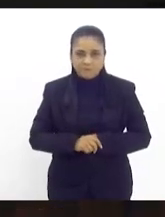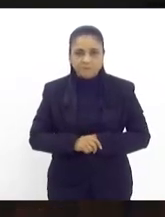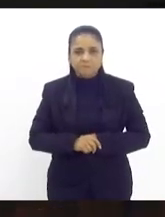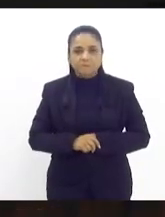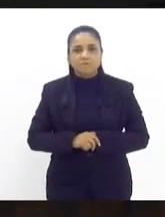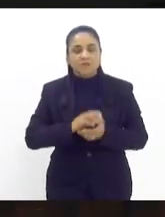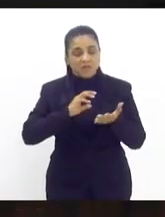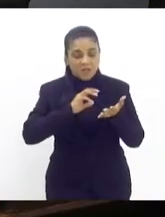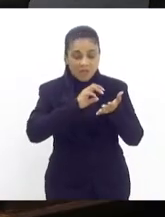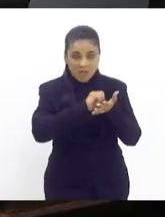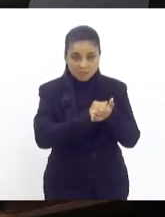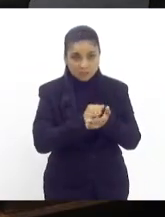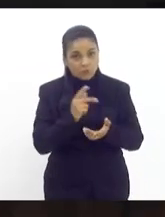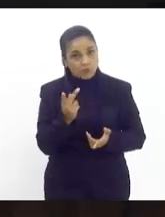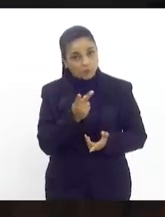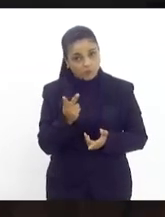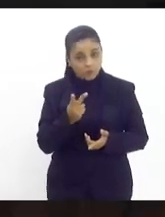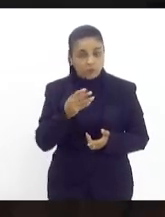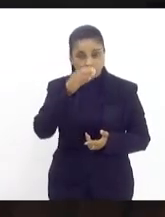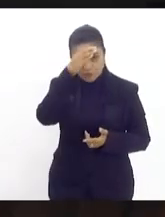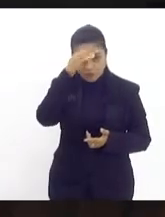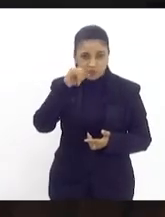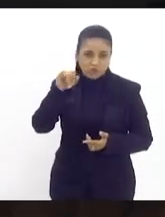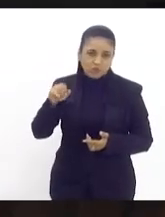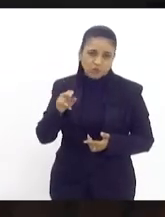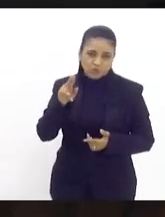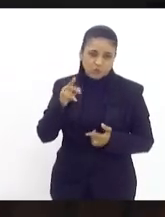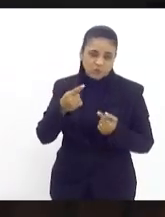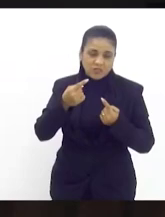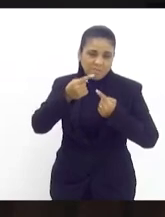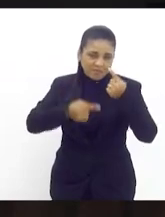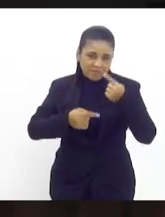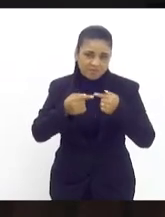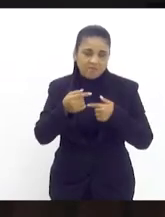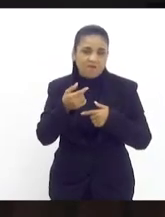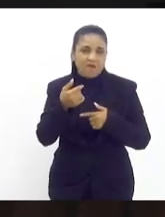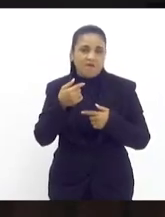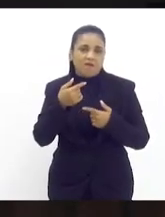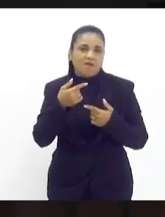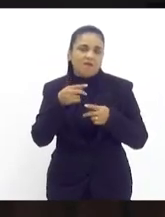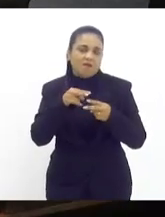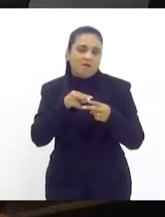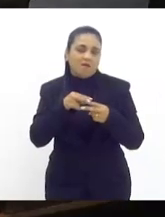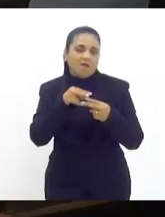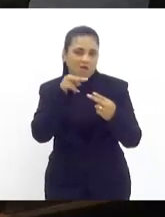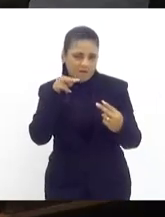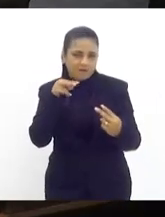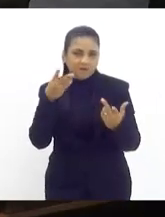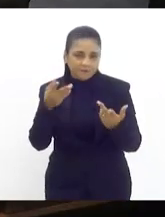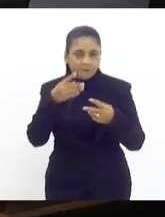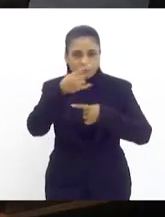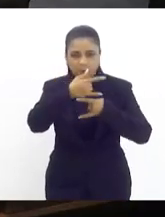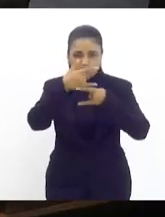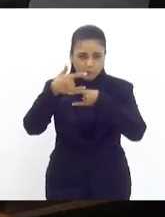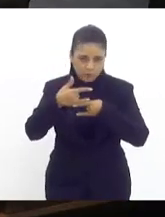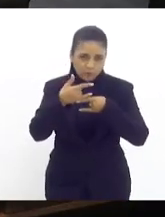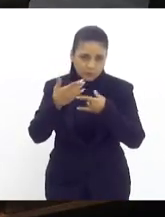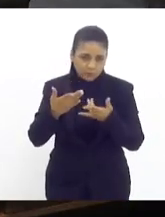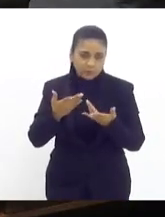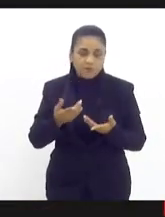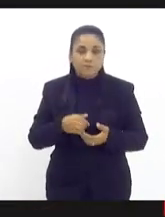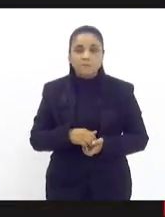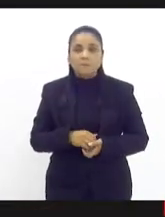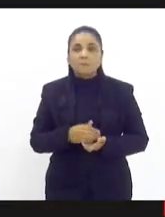Registrou os dois, tá, Tia Ju? Porque o sinal dele também está muito estável, a Aline já tinha passado aqui para a gente. Obrigado, deputado Renato. Senhor presidente,